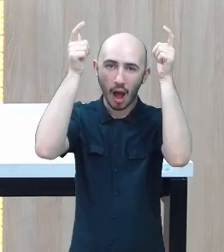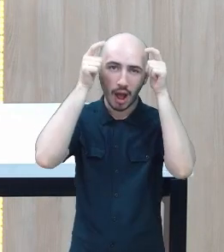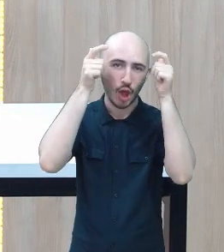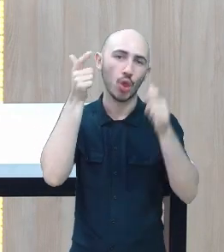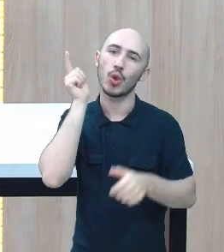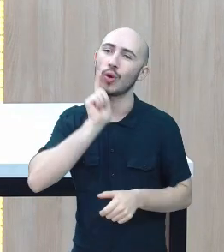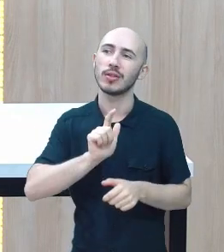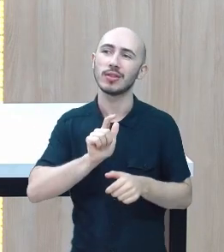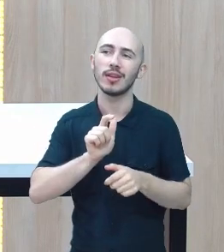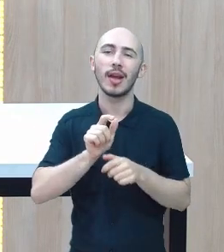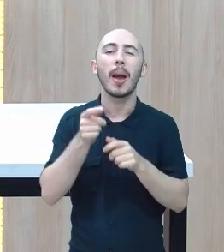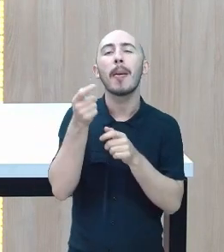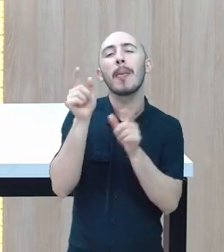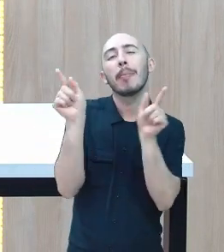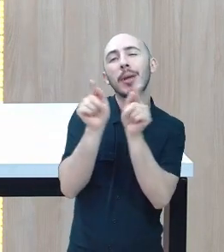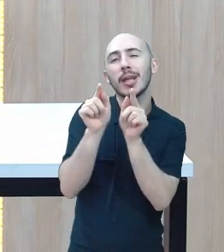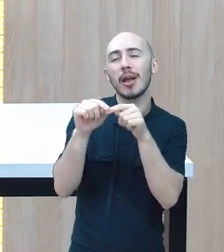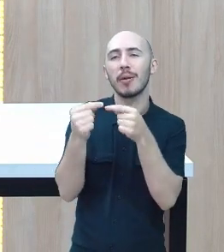né?